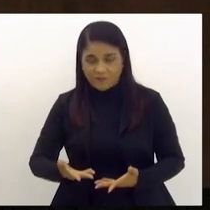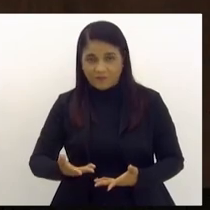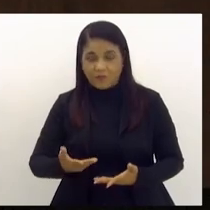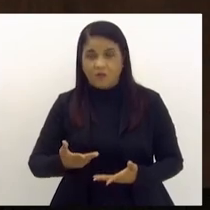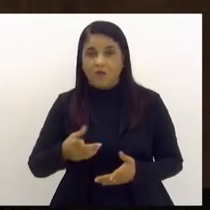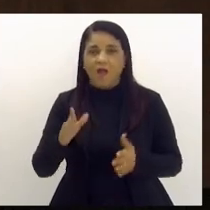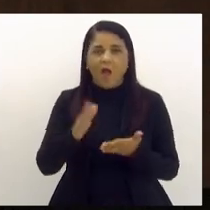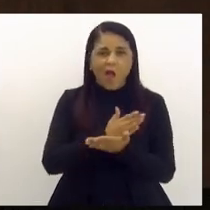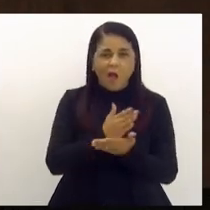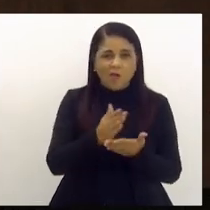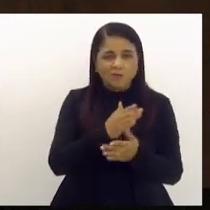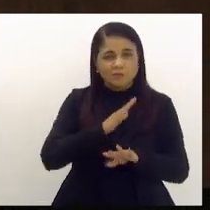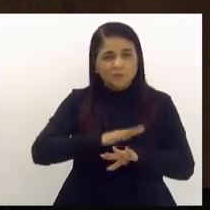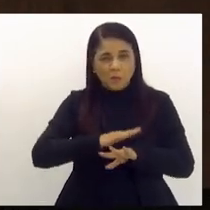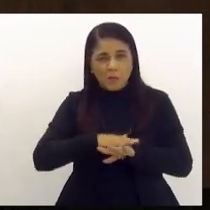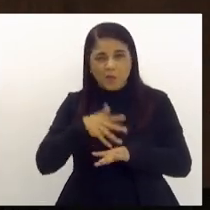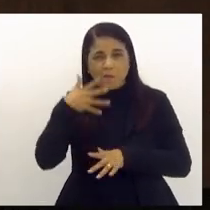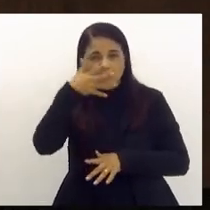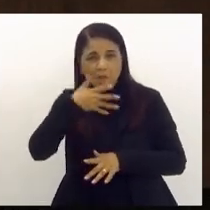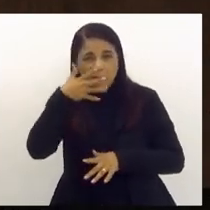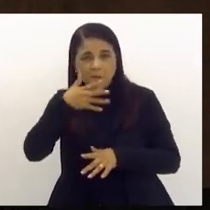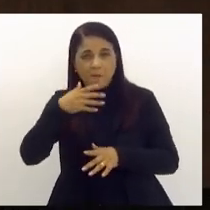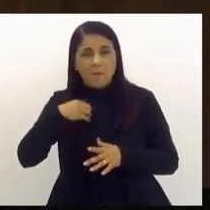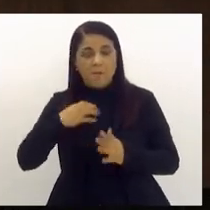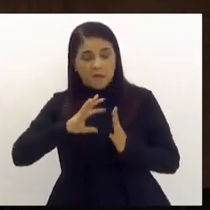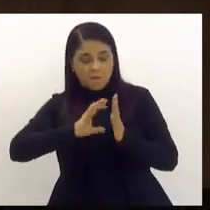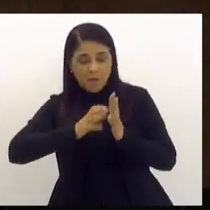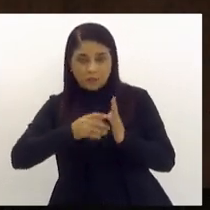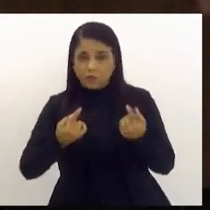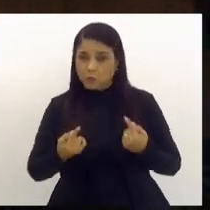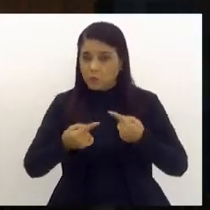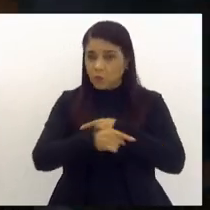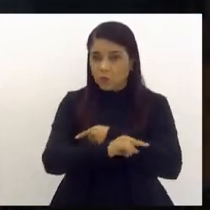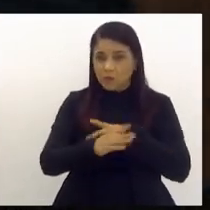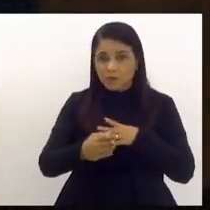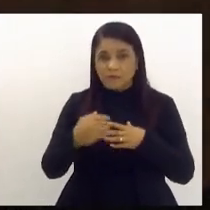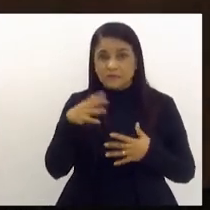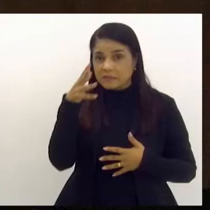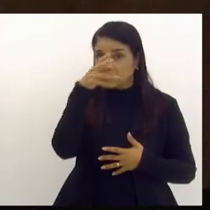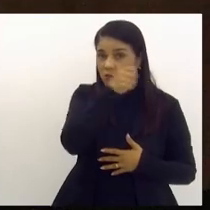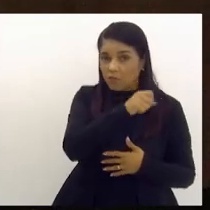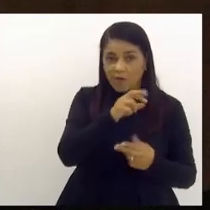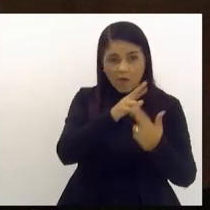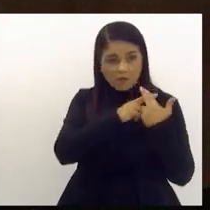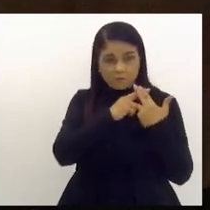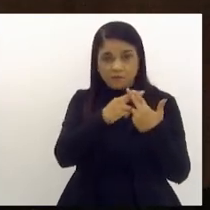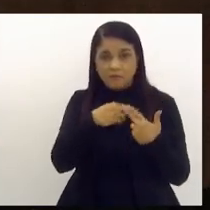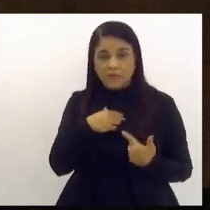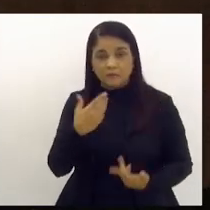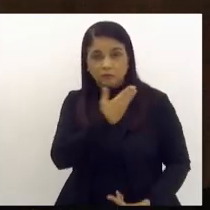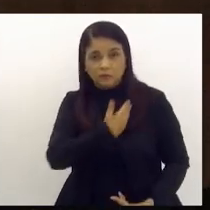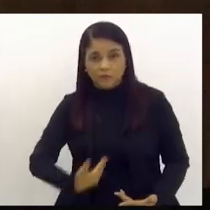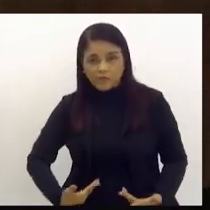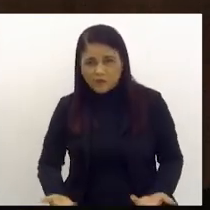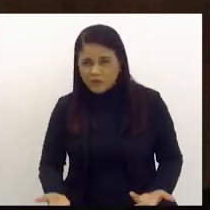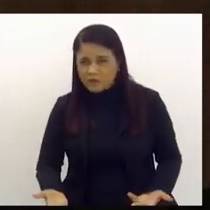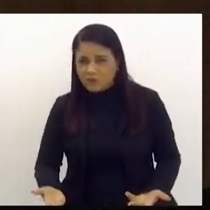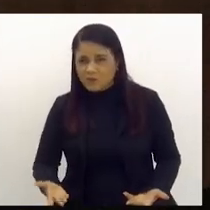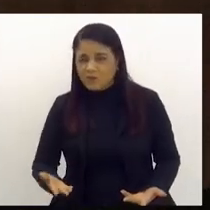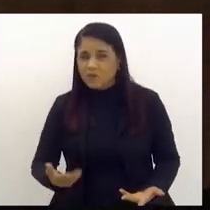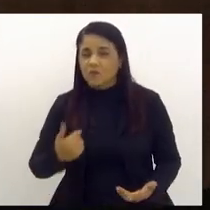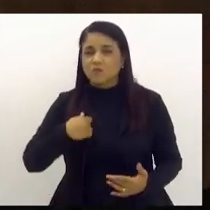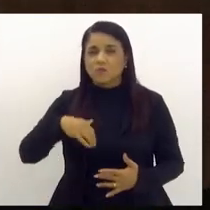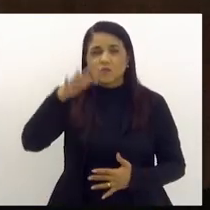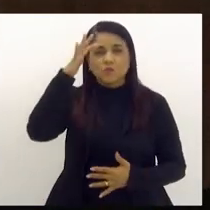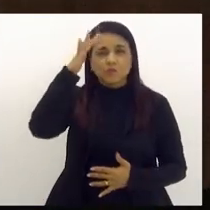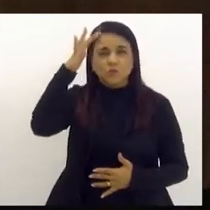momentos, em algumas falas, parece que a oposição tem uma responsabilidade de salvar os erros do governo. Primeiro, que eu sonho